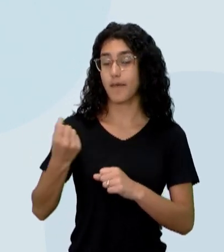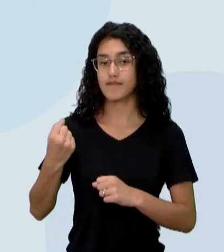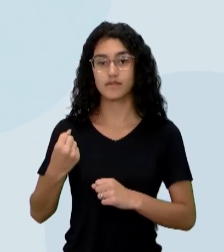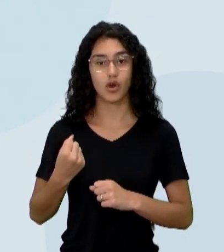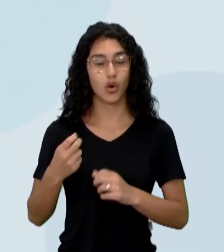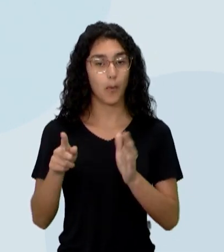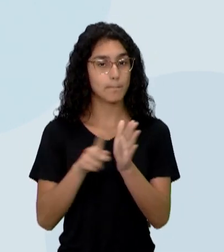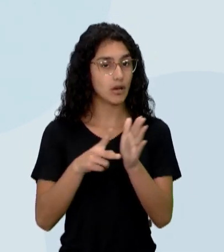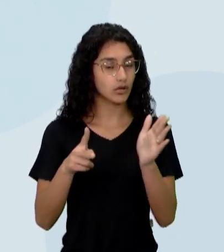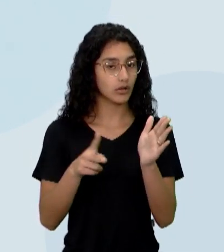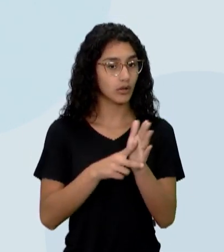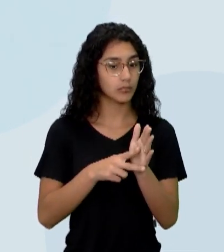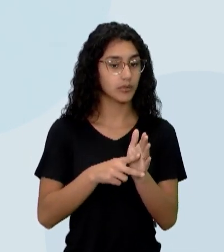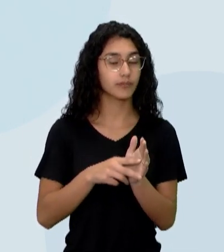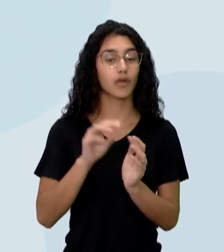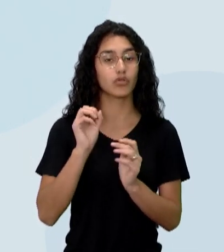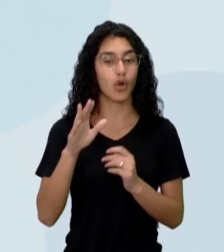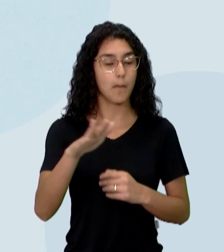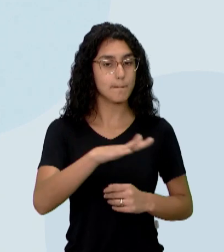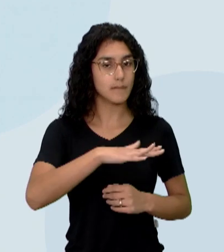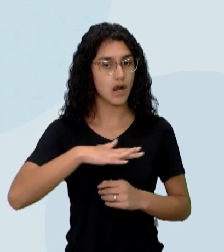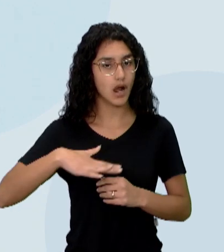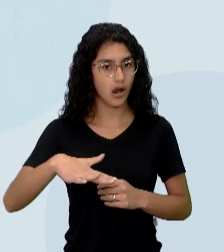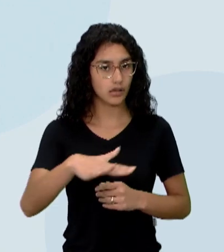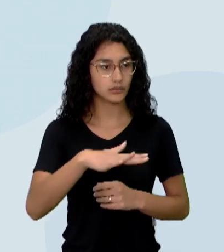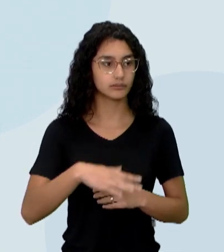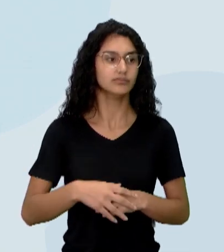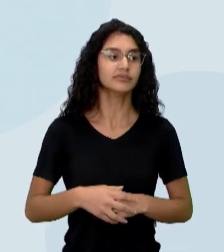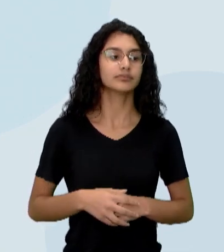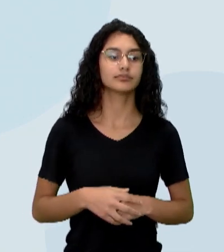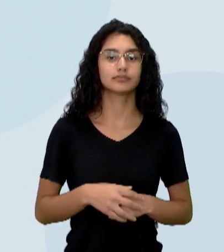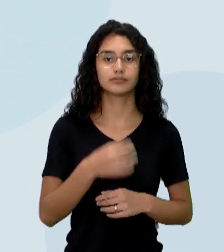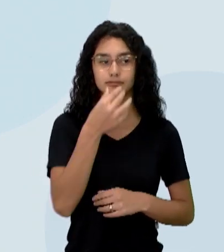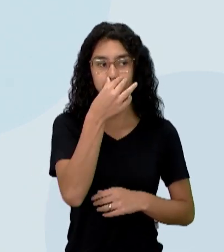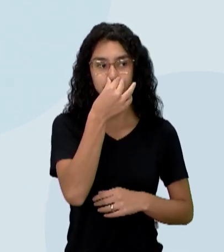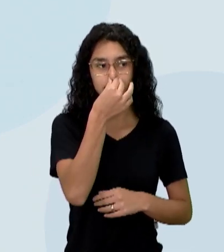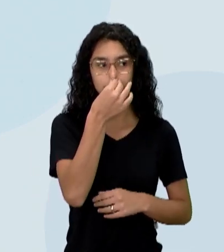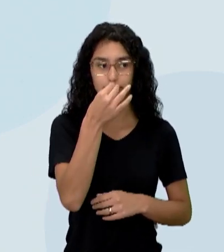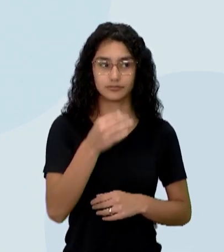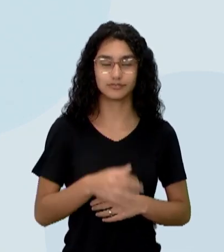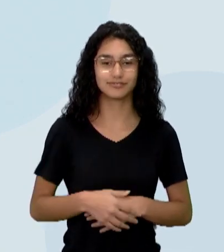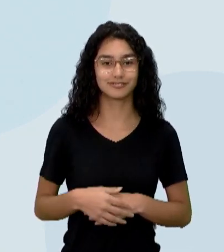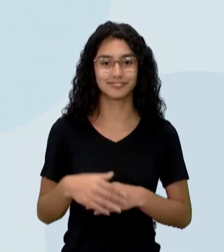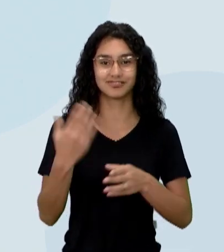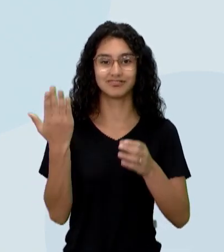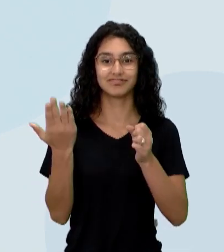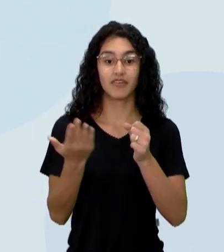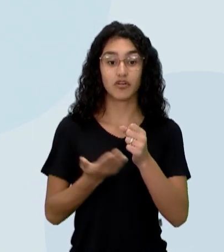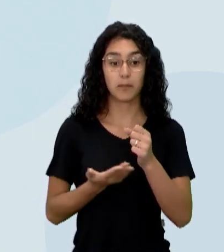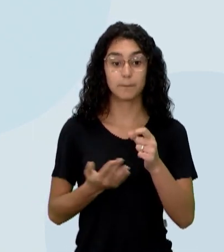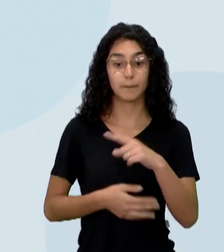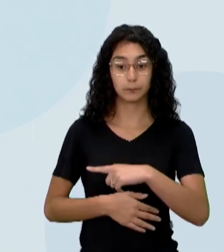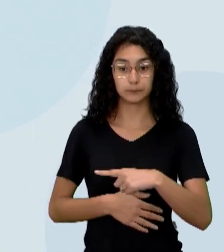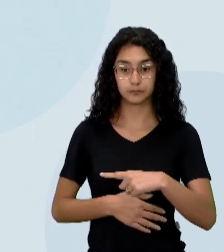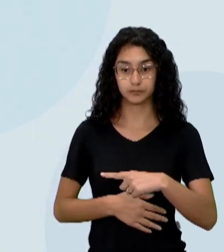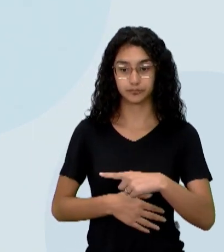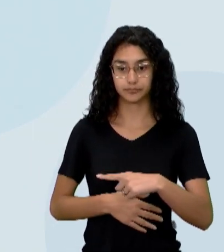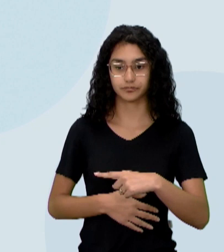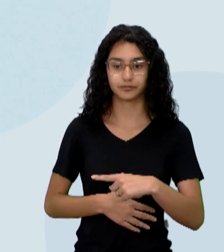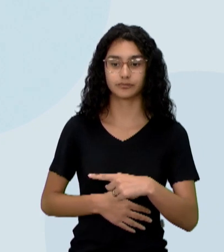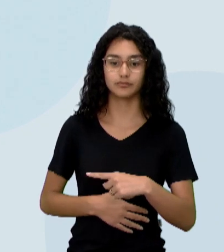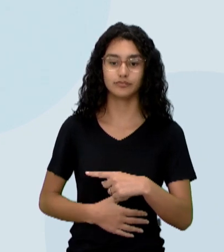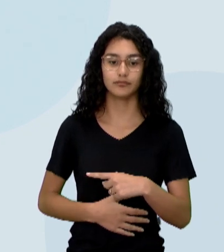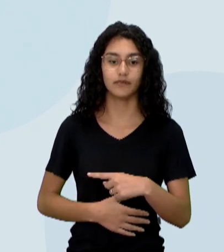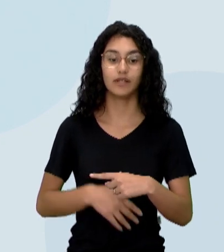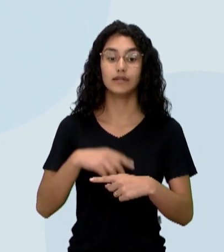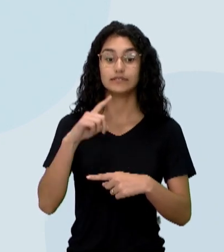planas, a gente calcula áreas e perímetros, tá bom? Bom, na parte de baixo aqui, nas alternativas, nós